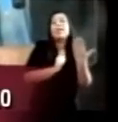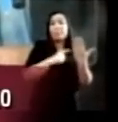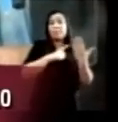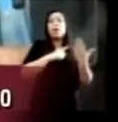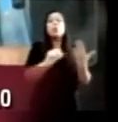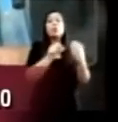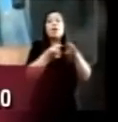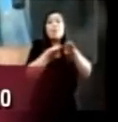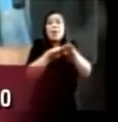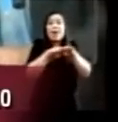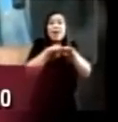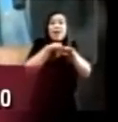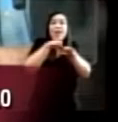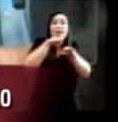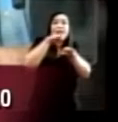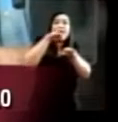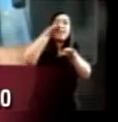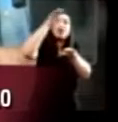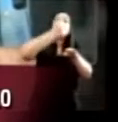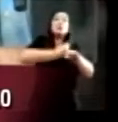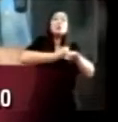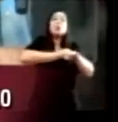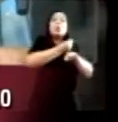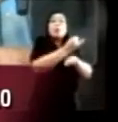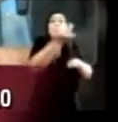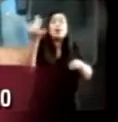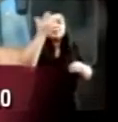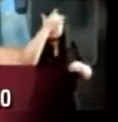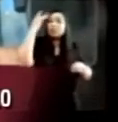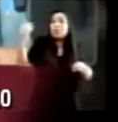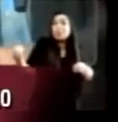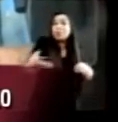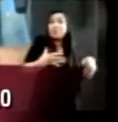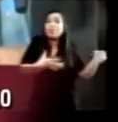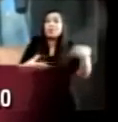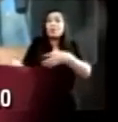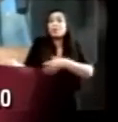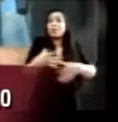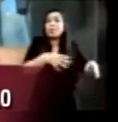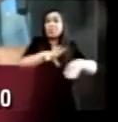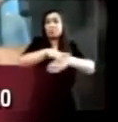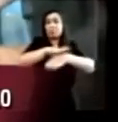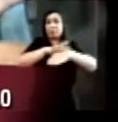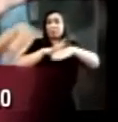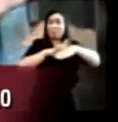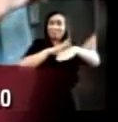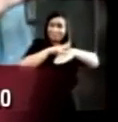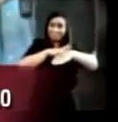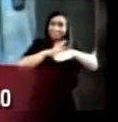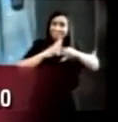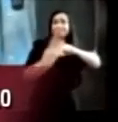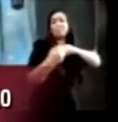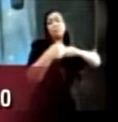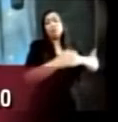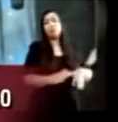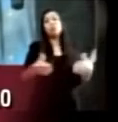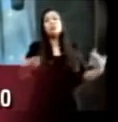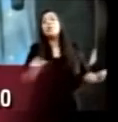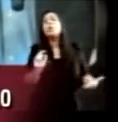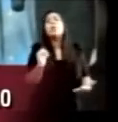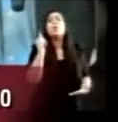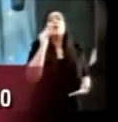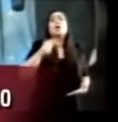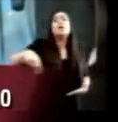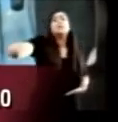uma elevação do número de casos novos e notificados. Isso é fundamental para que